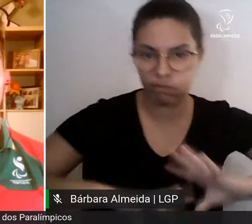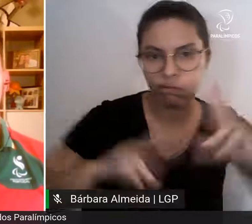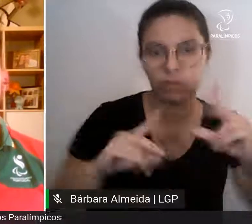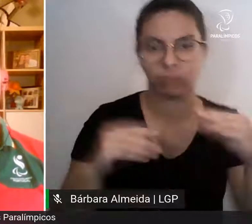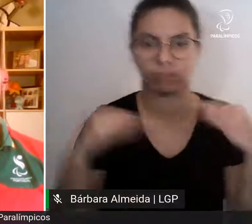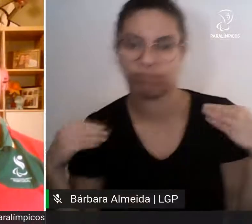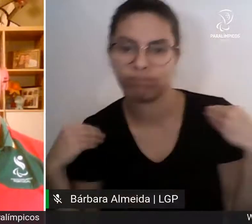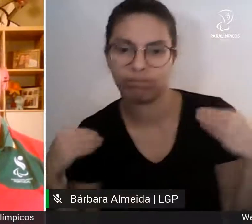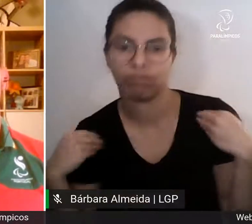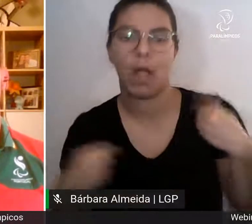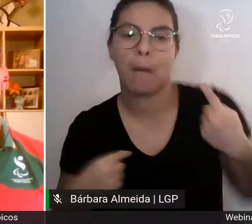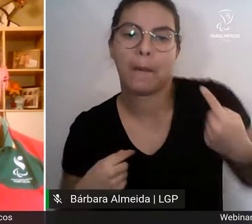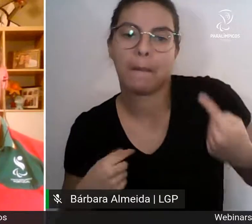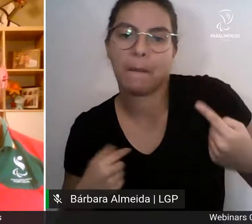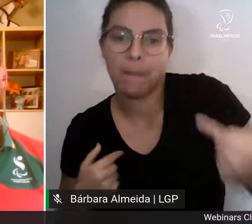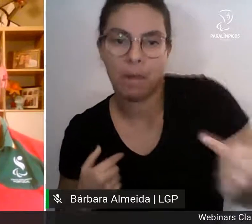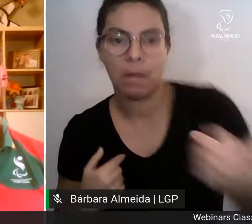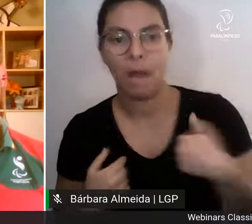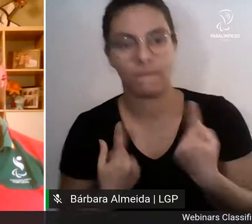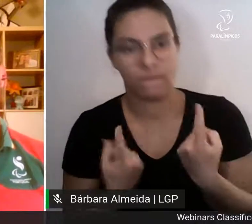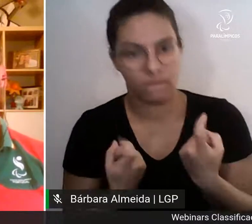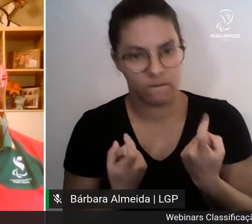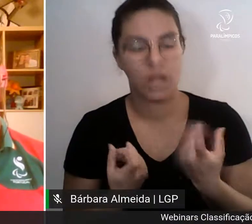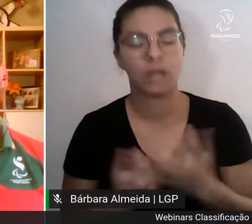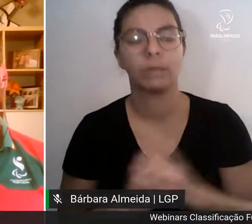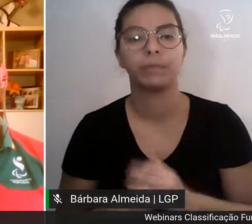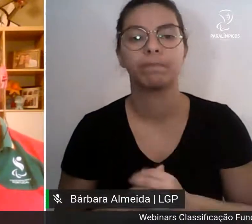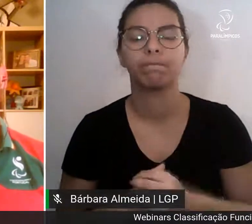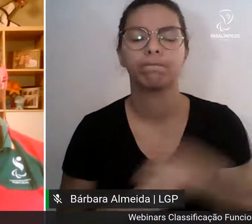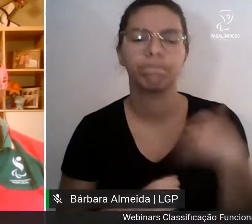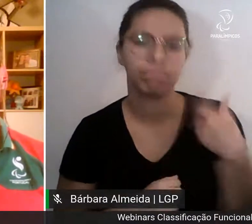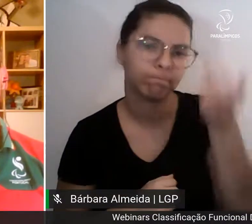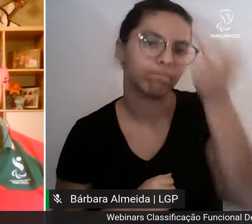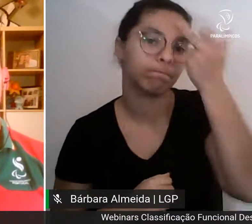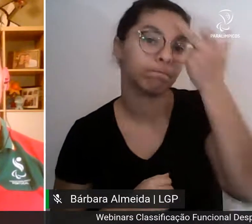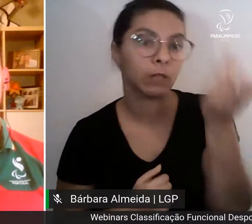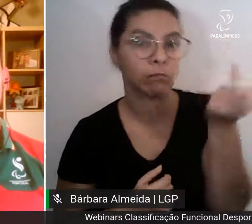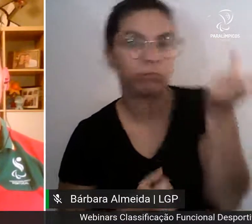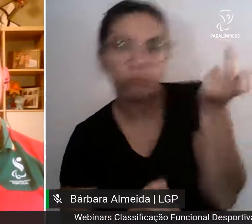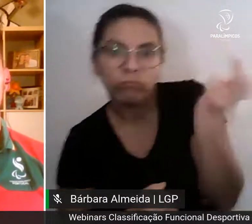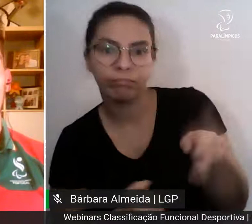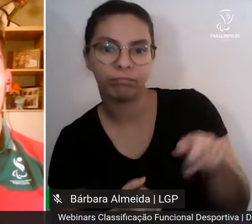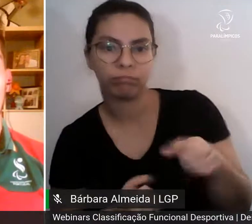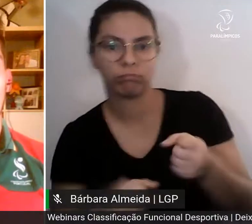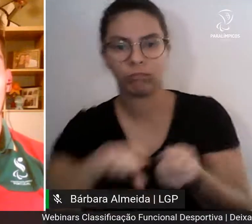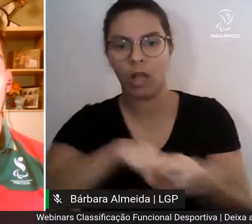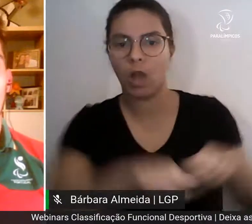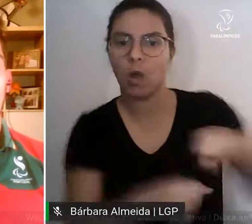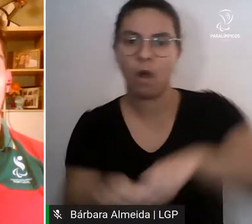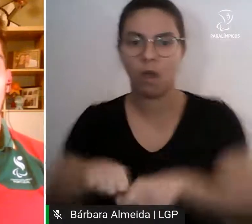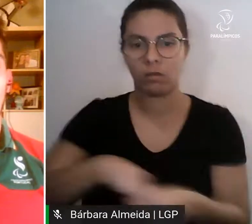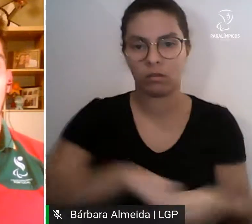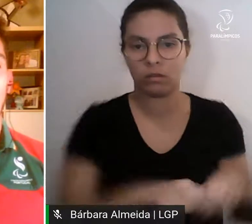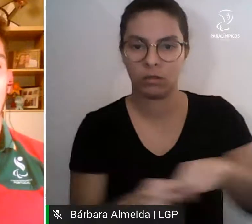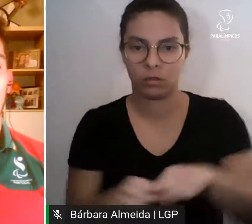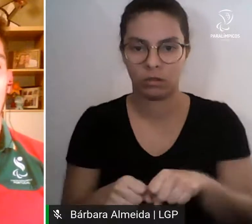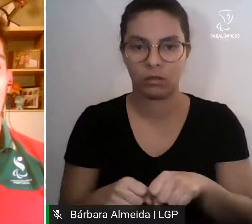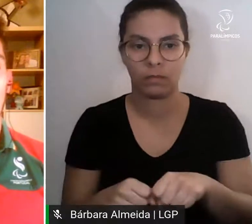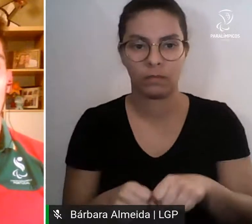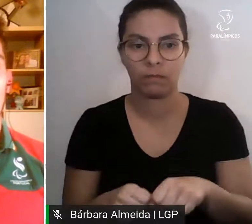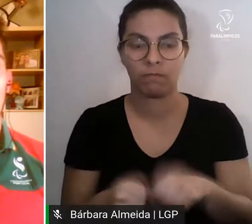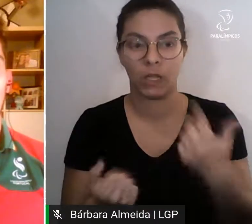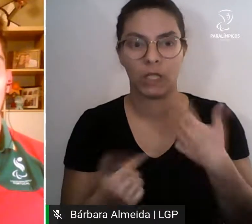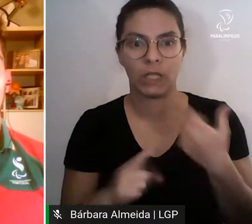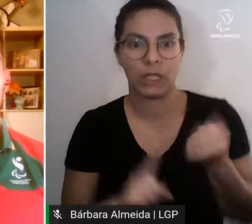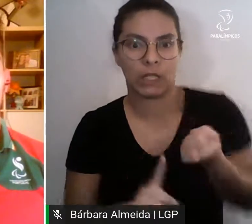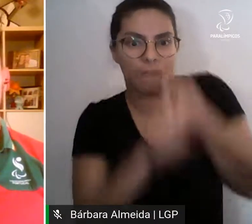uso dia-a-dia. E apareceu-me então a paracanoagem, que também foi um desafio aqui para quem me está a acompanhar